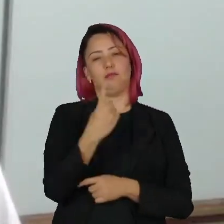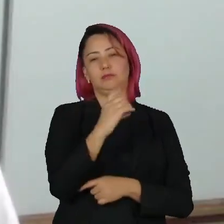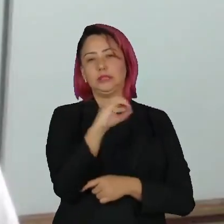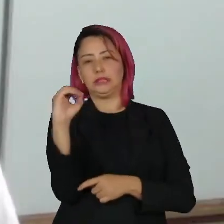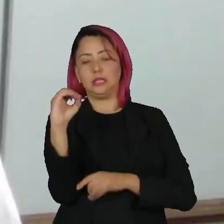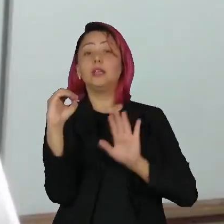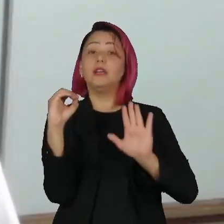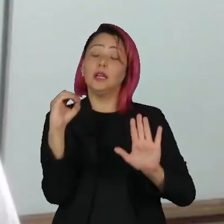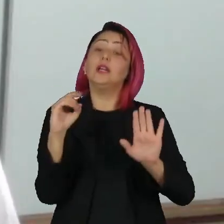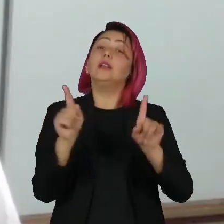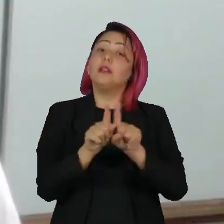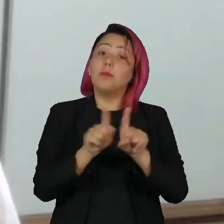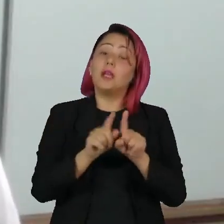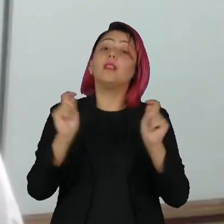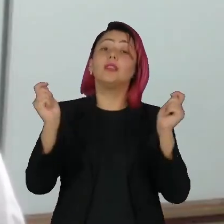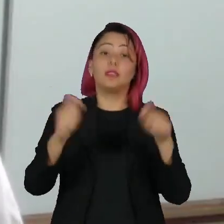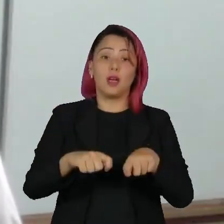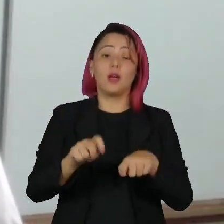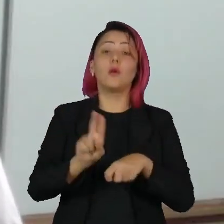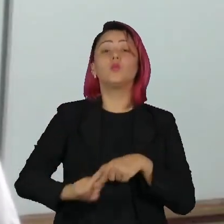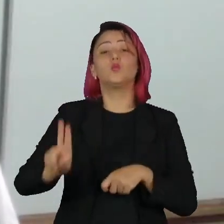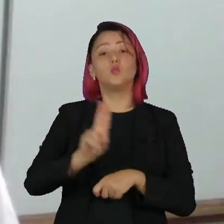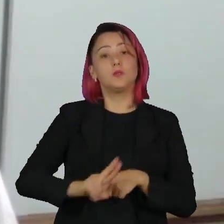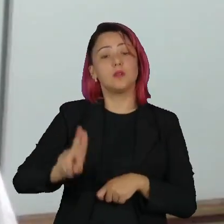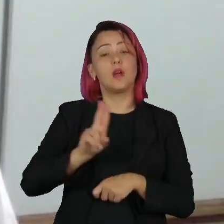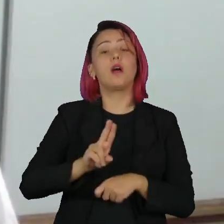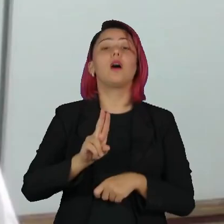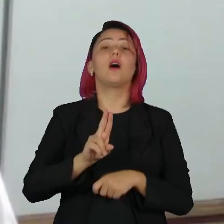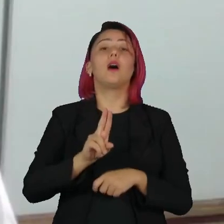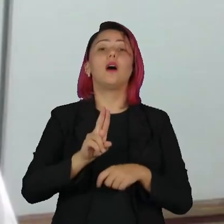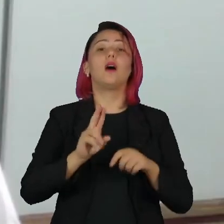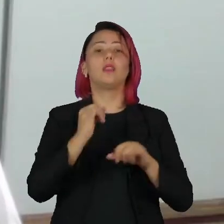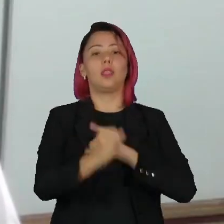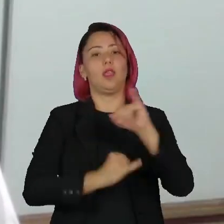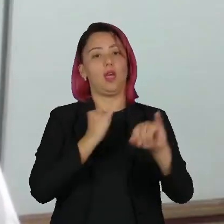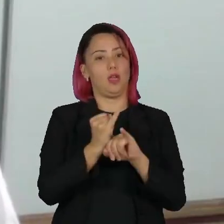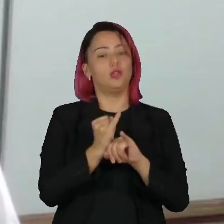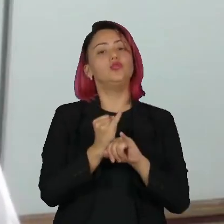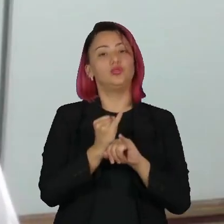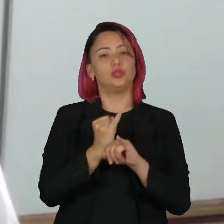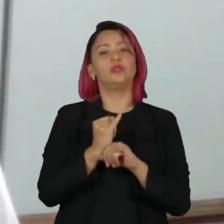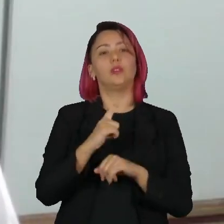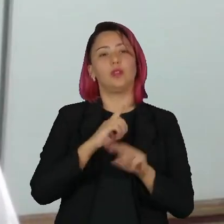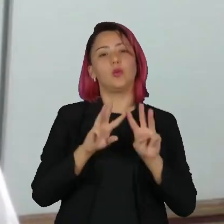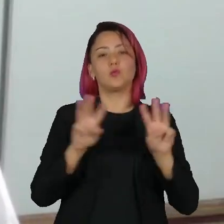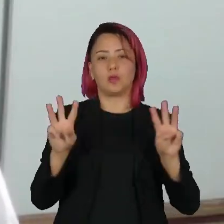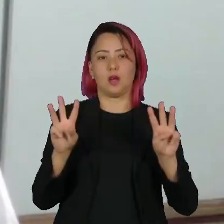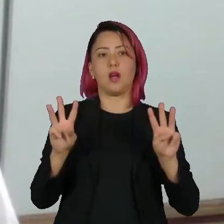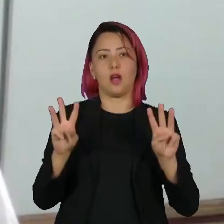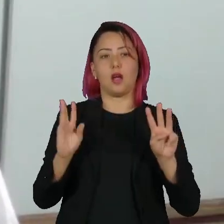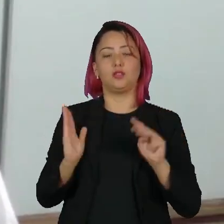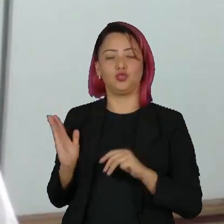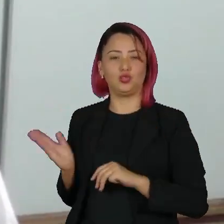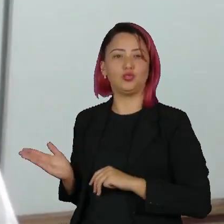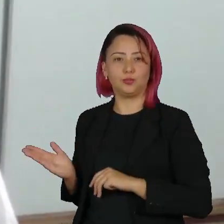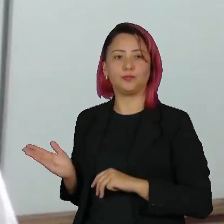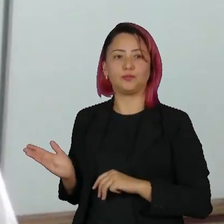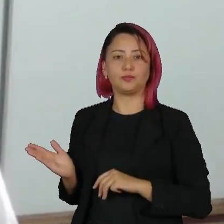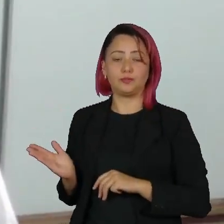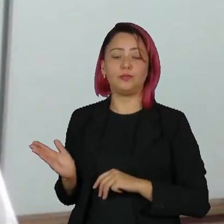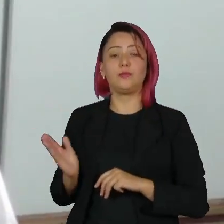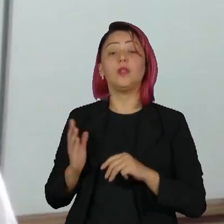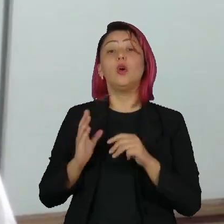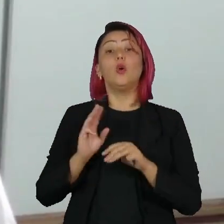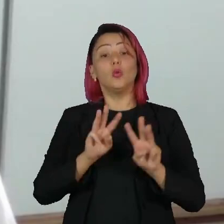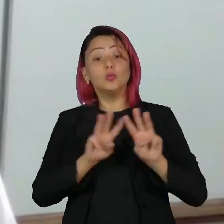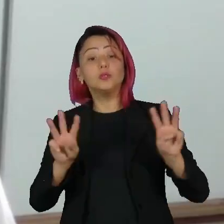também as pessoas podem fazer também a sua denúncia pela internet, né, acessando o site do